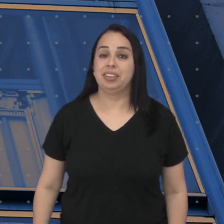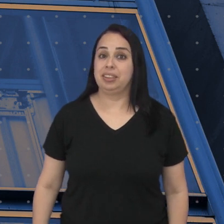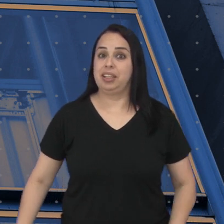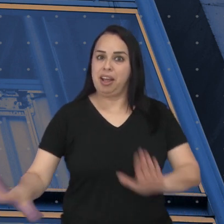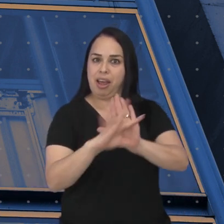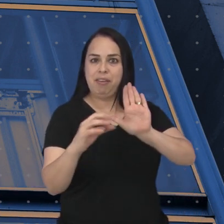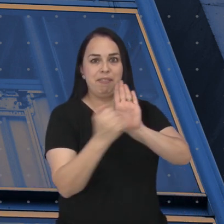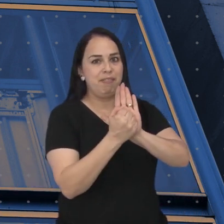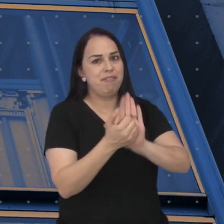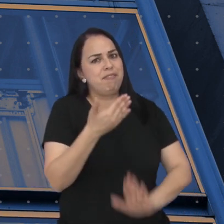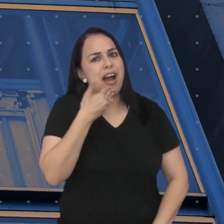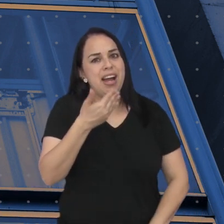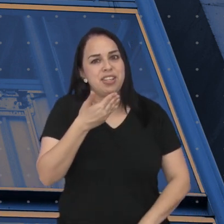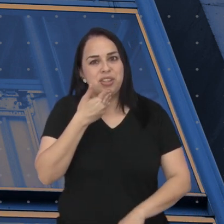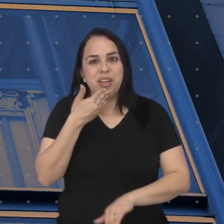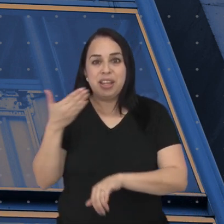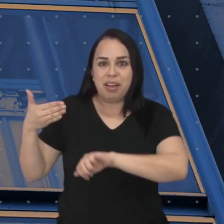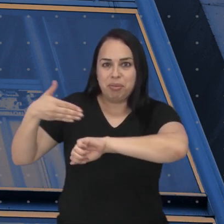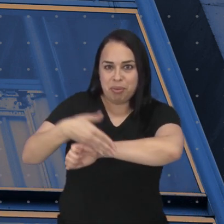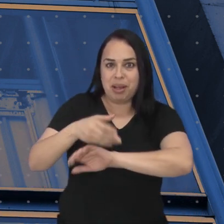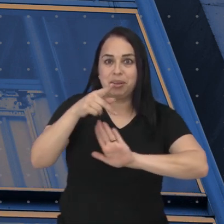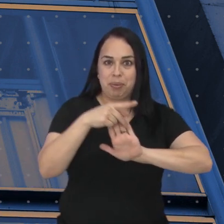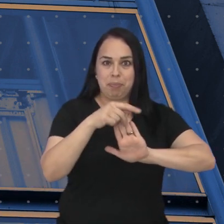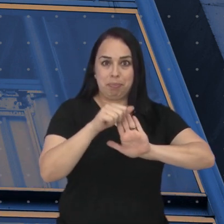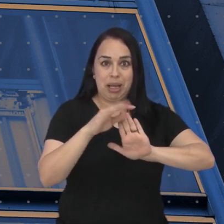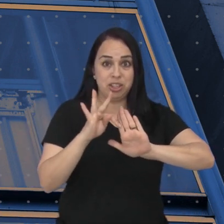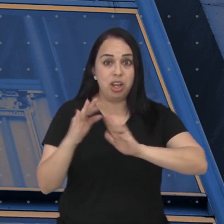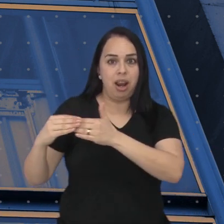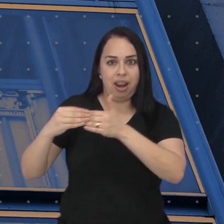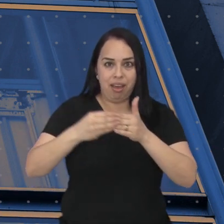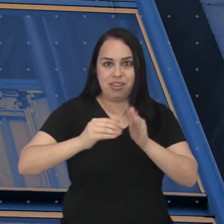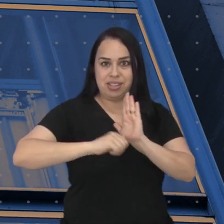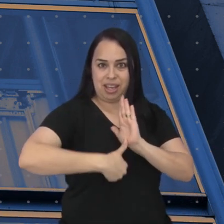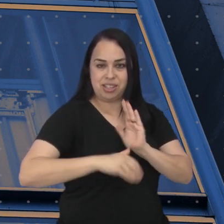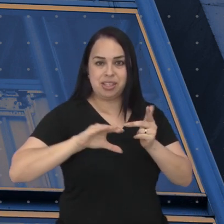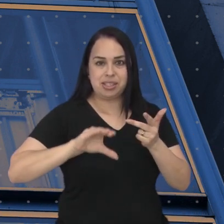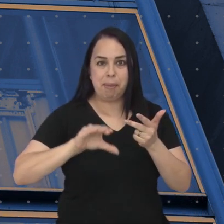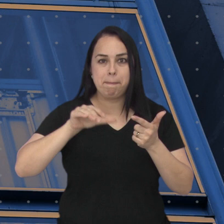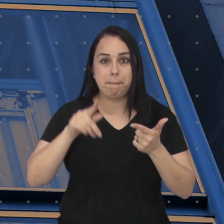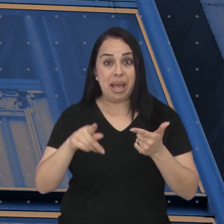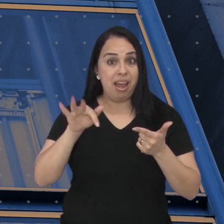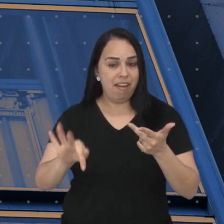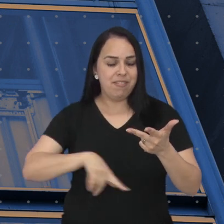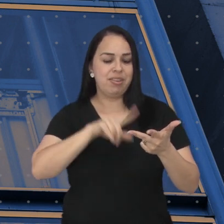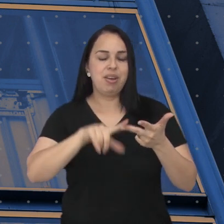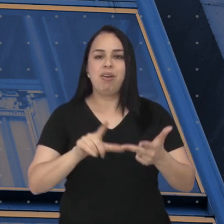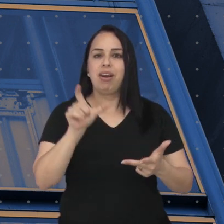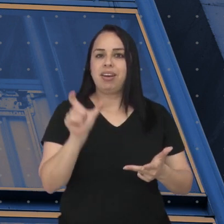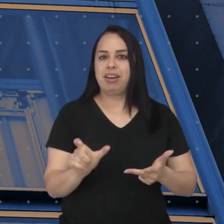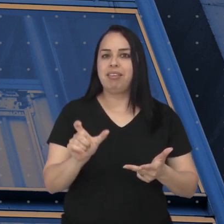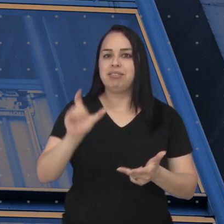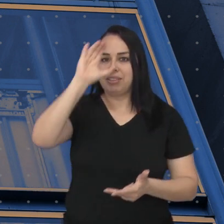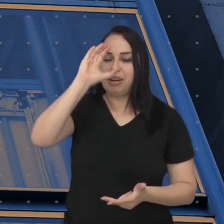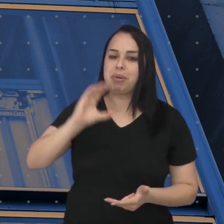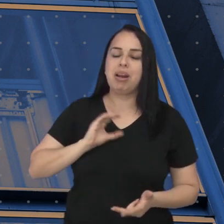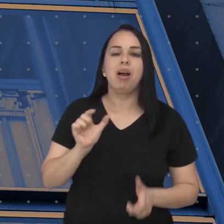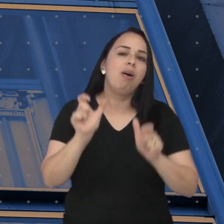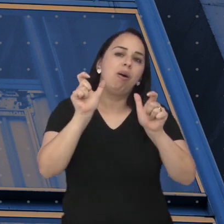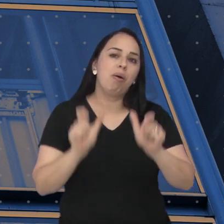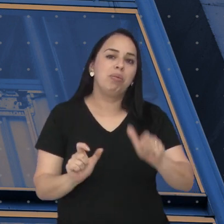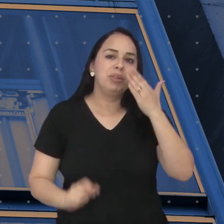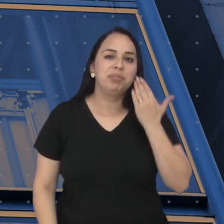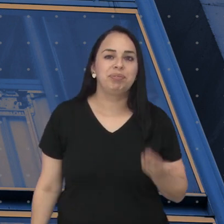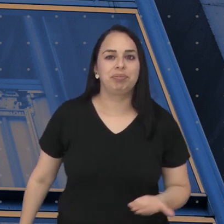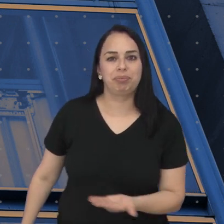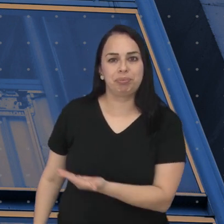Para se candidatar é fácil, é só comparecer ao PAT, levando RG, CPF, carteira de trabalho e o cartão cidadão. O PAT fica